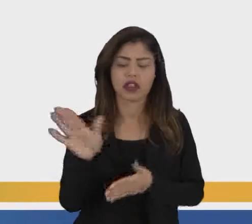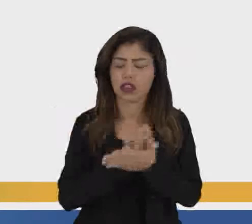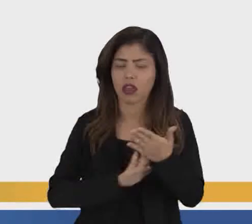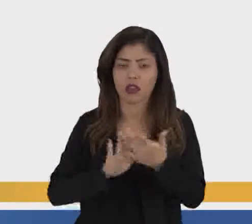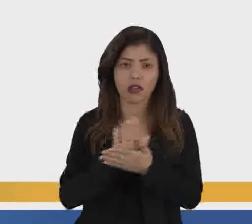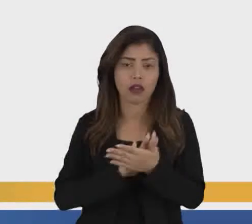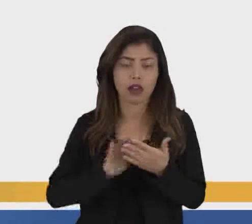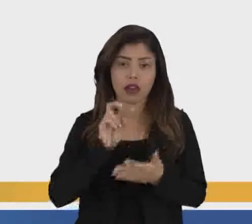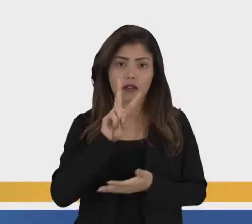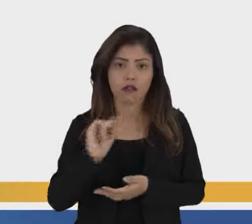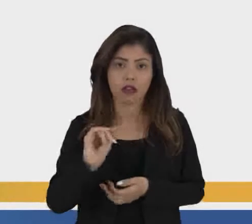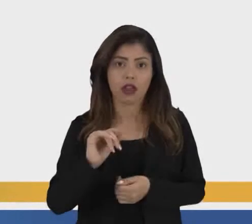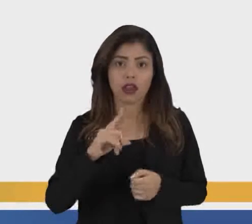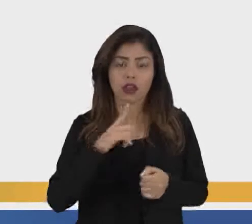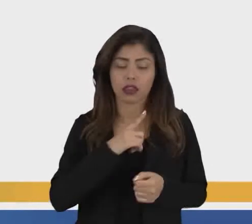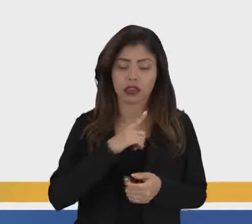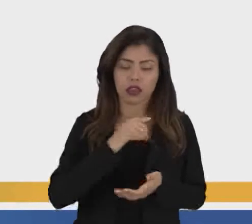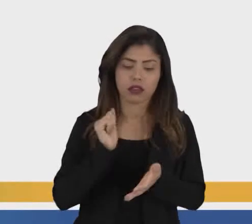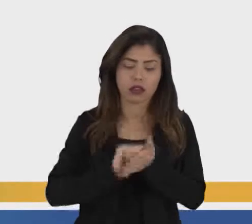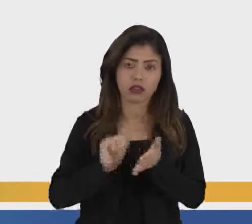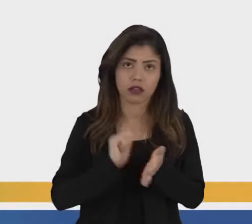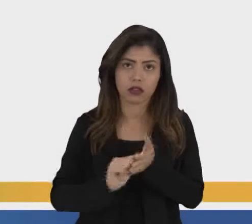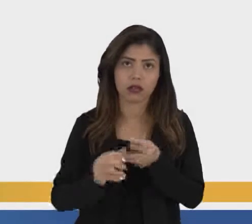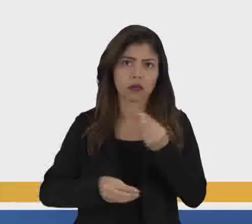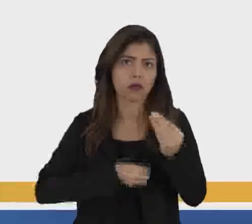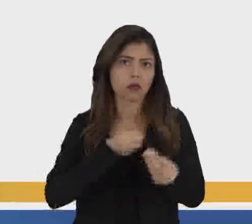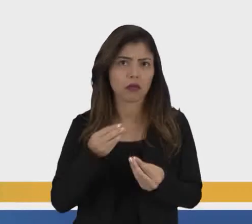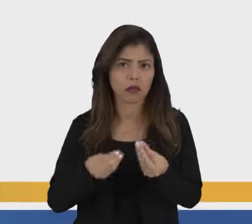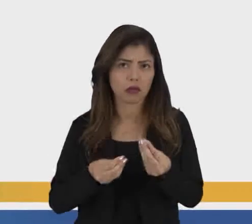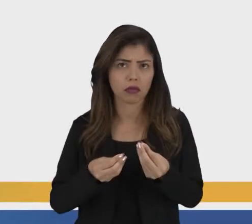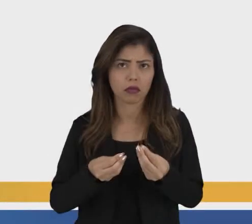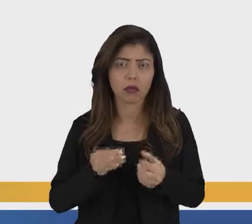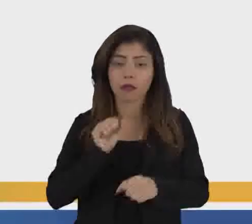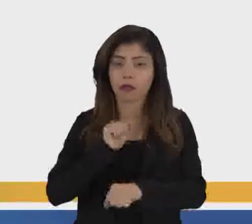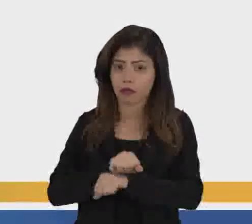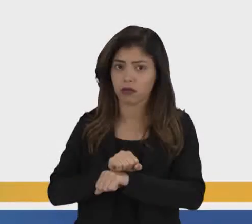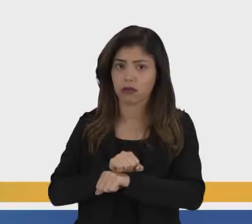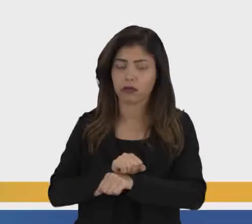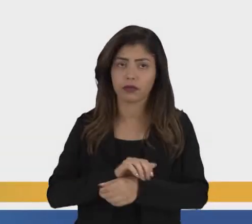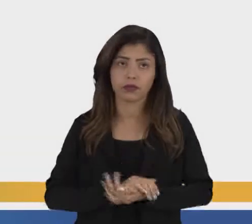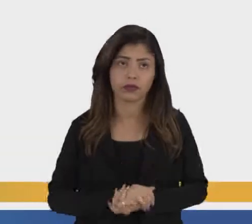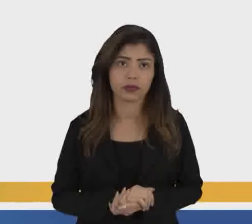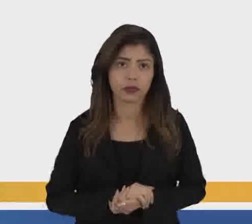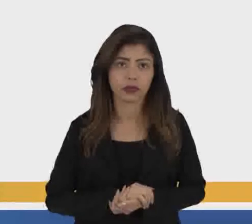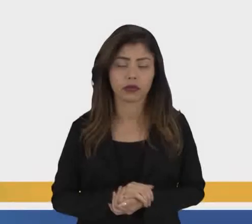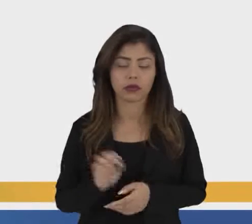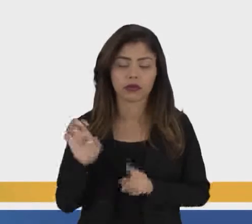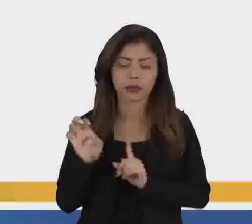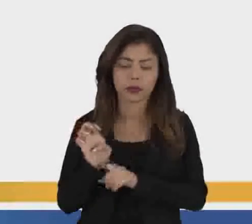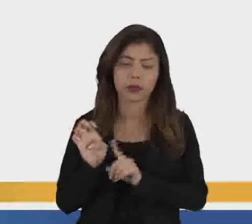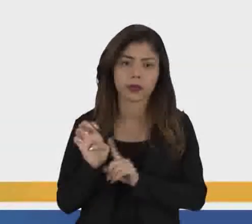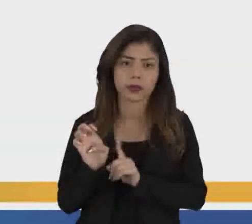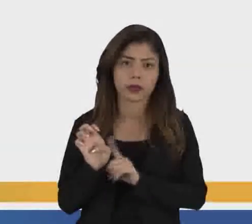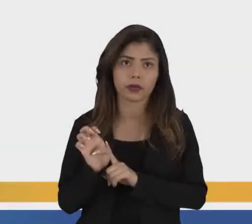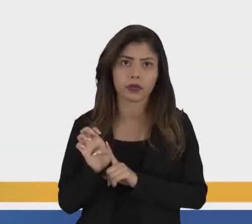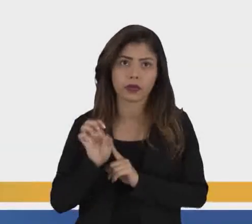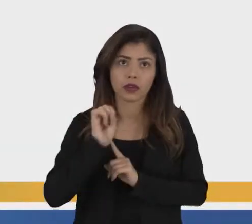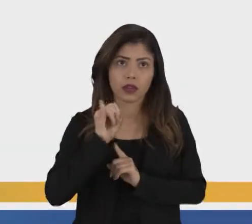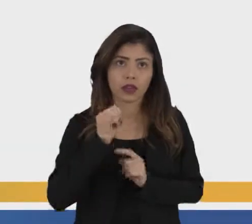constante, em nenhuma hipótese ele pode ser descrito como estando